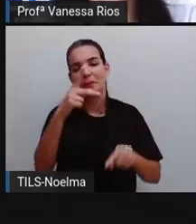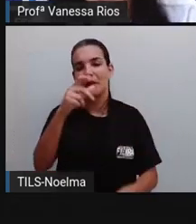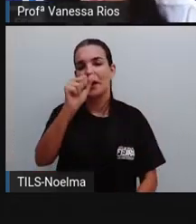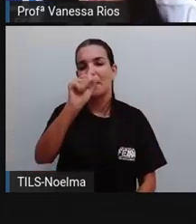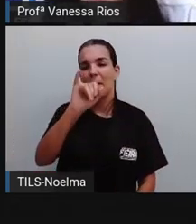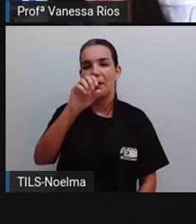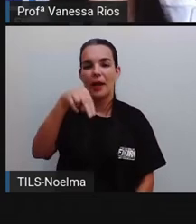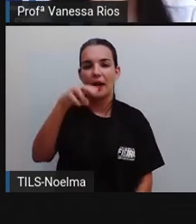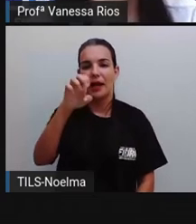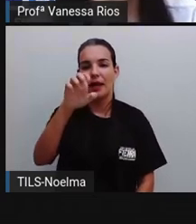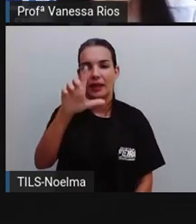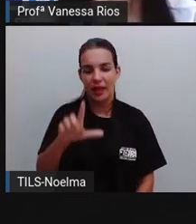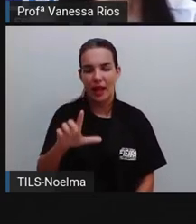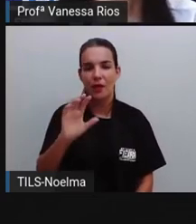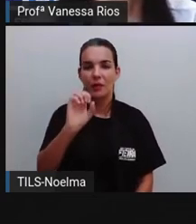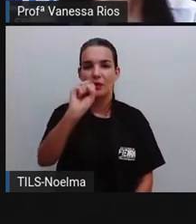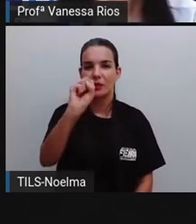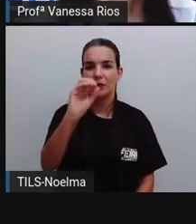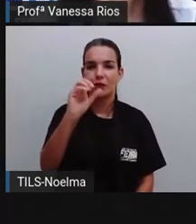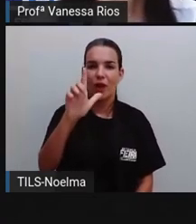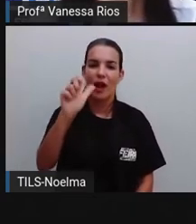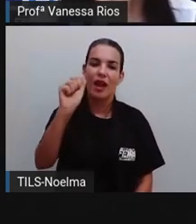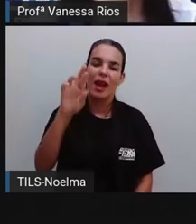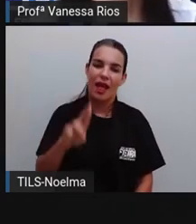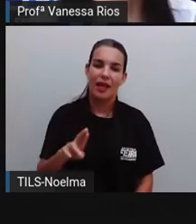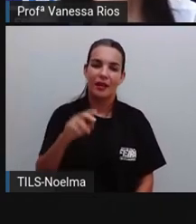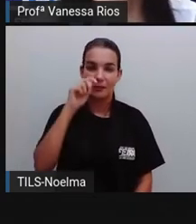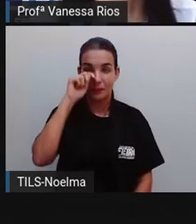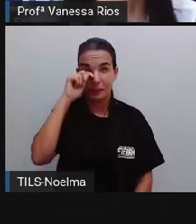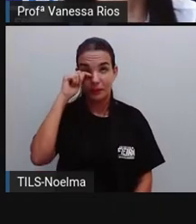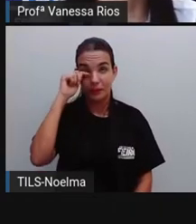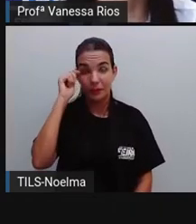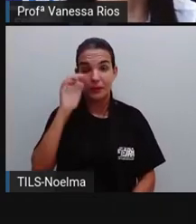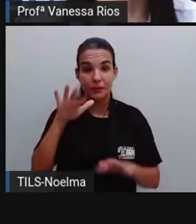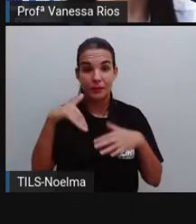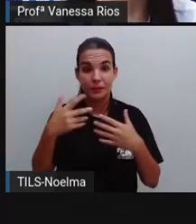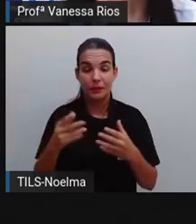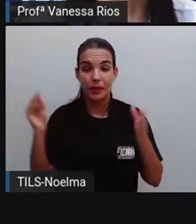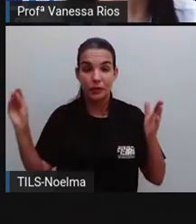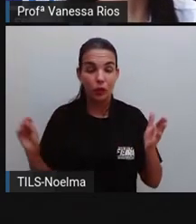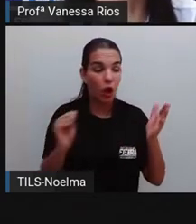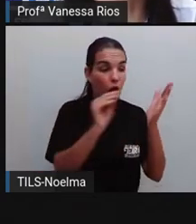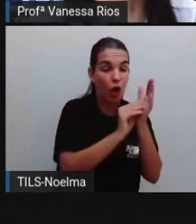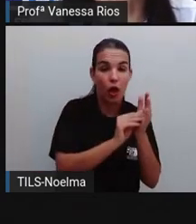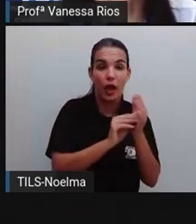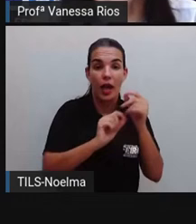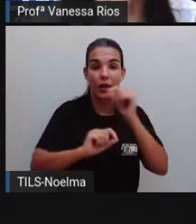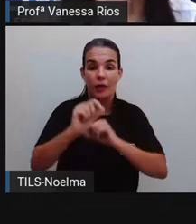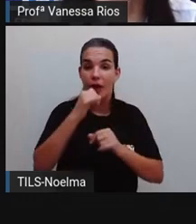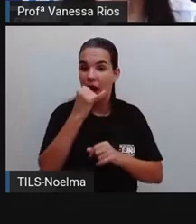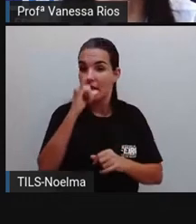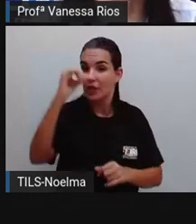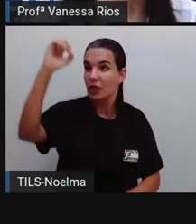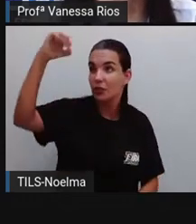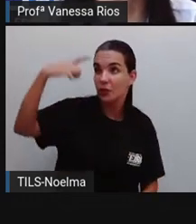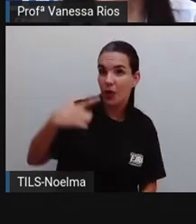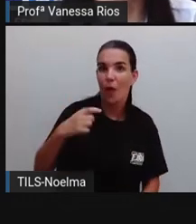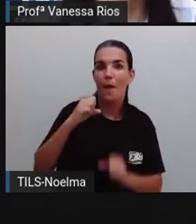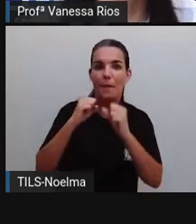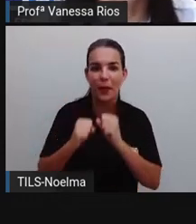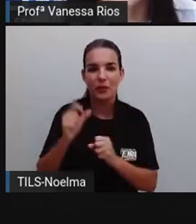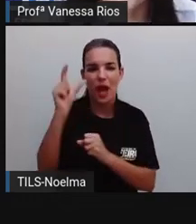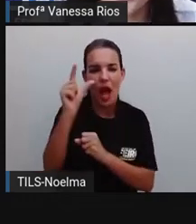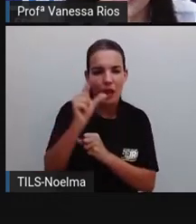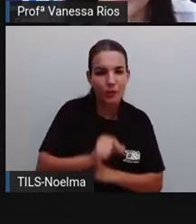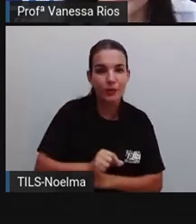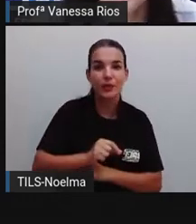ou placa solar. Com a instalação de sistemas de energia fotovoltaica, é possível reduzir